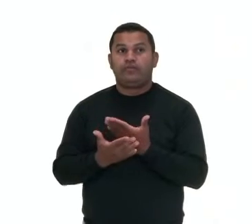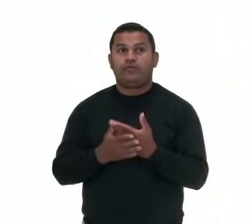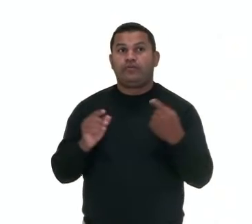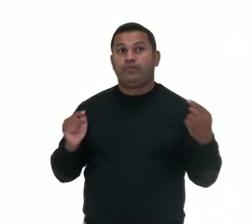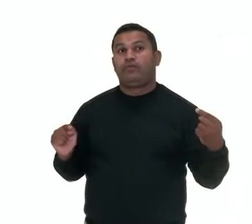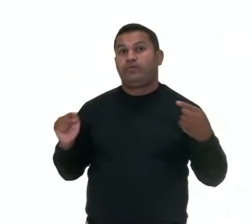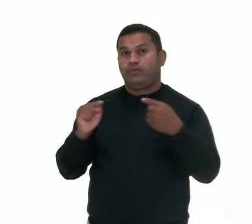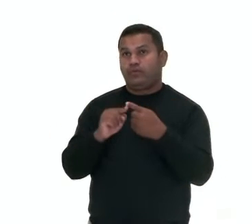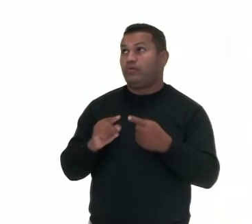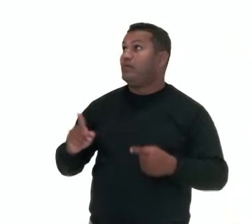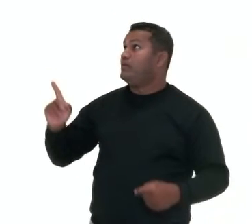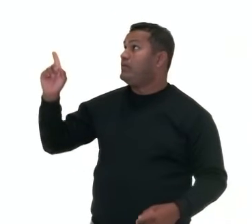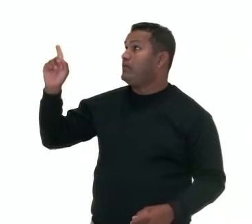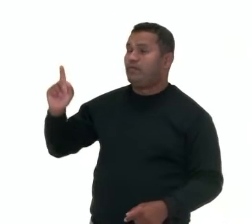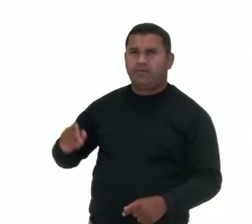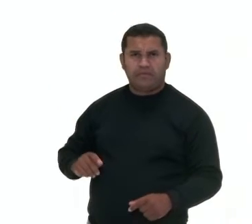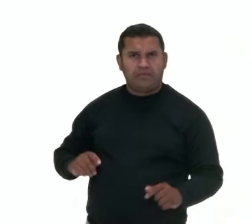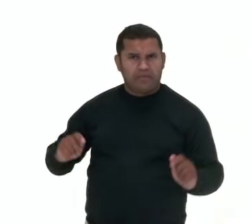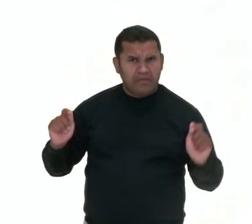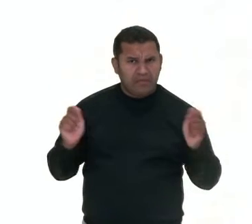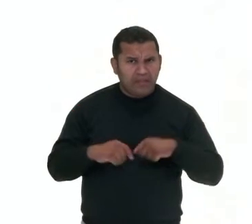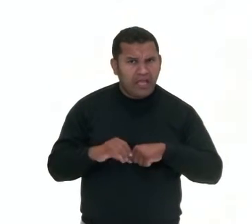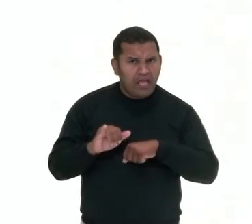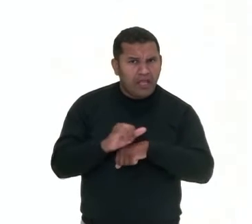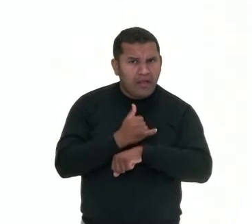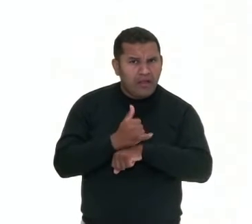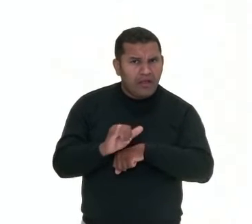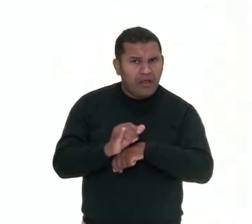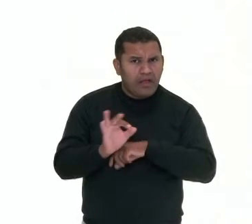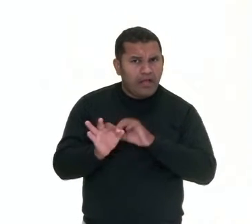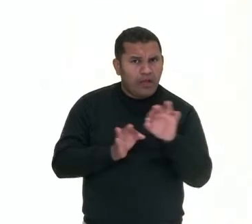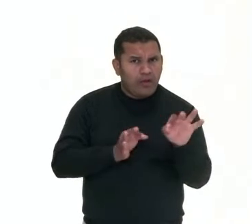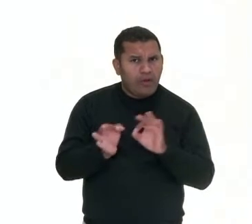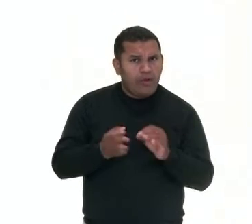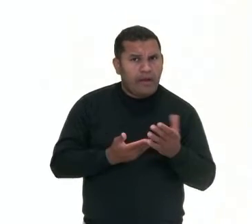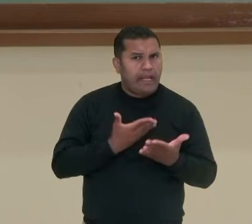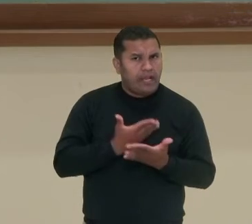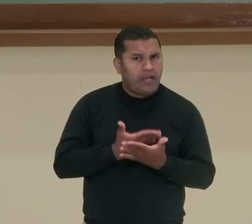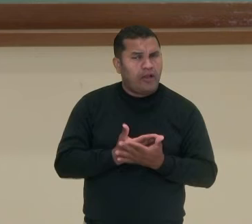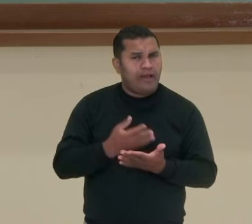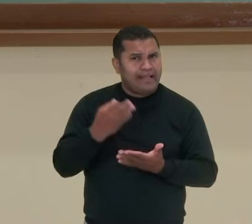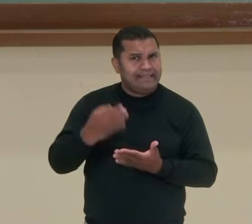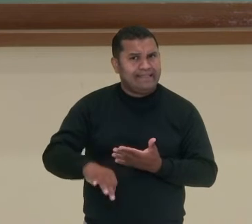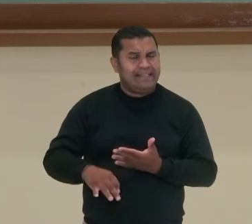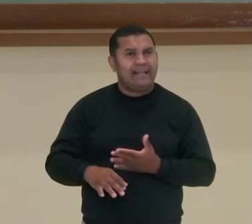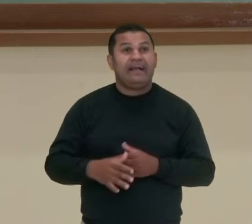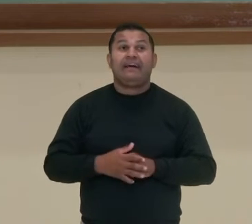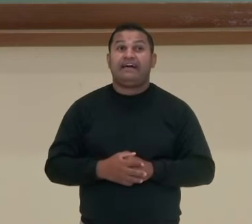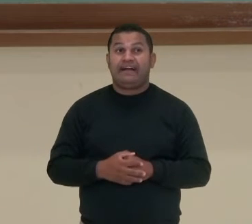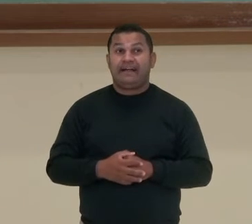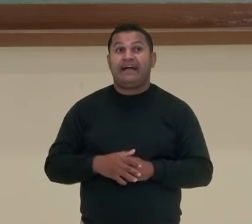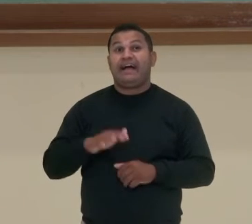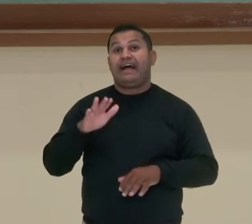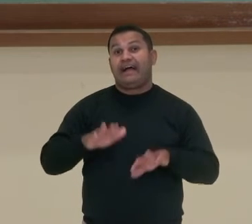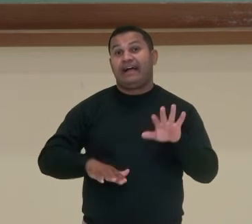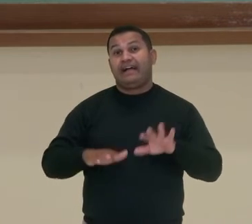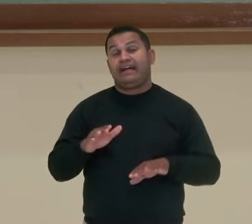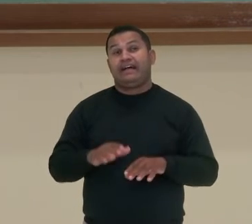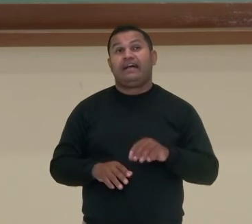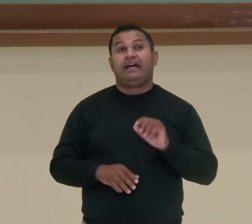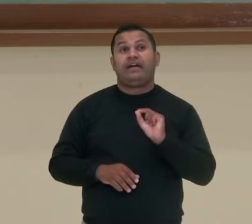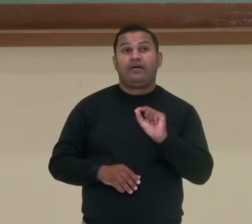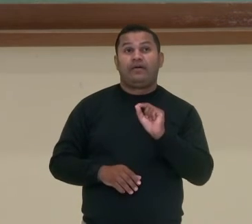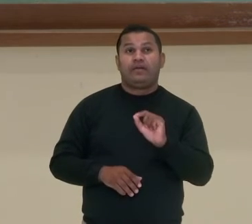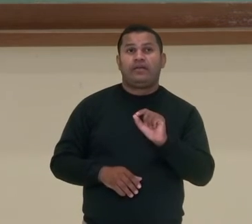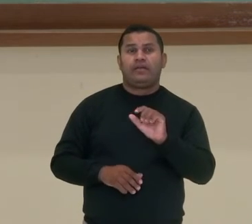aplicação. Mas existe um método de estudar? Olha, eu sei, a palavra que nós podemos utilizar é de subjetividade. Ouviram